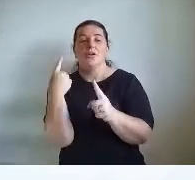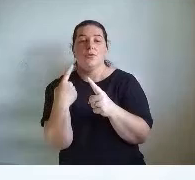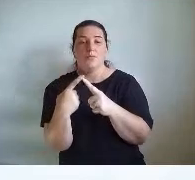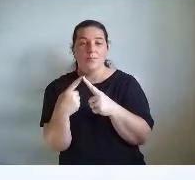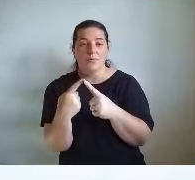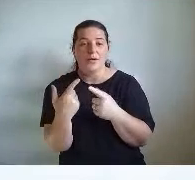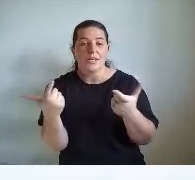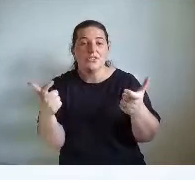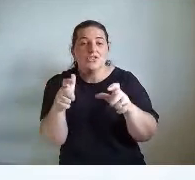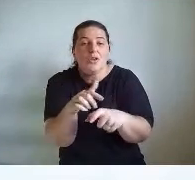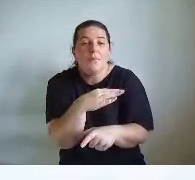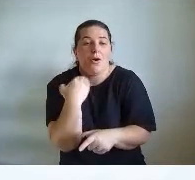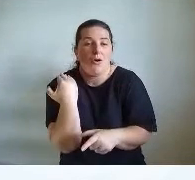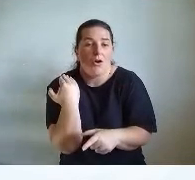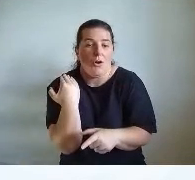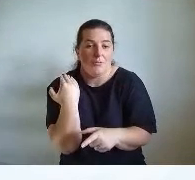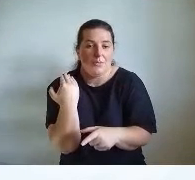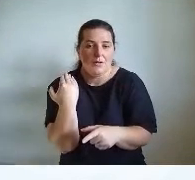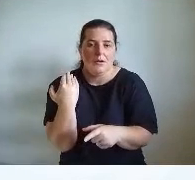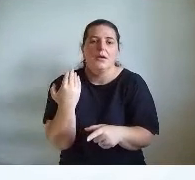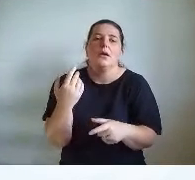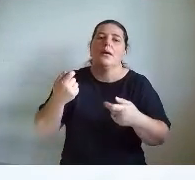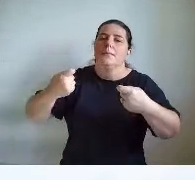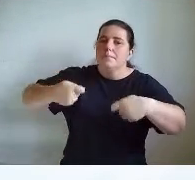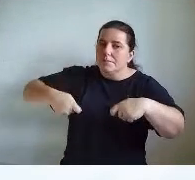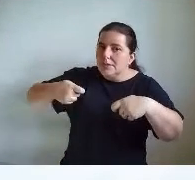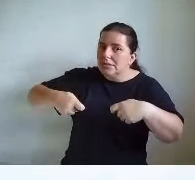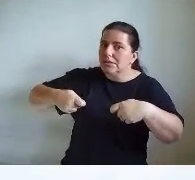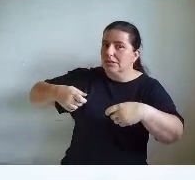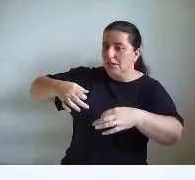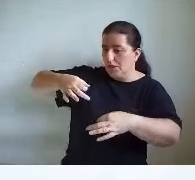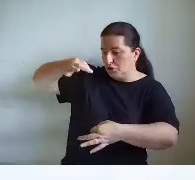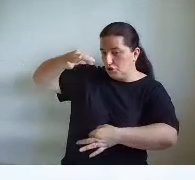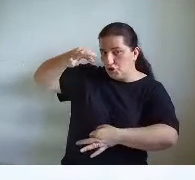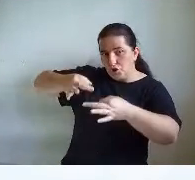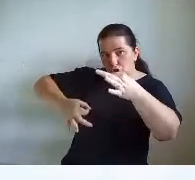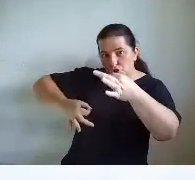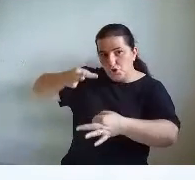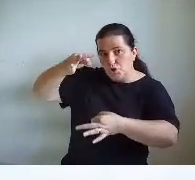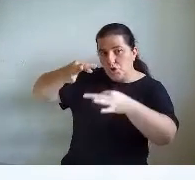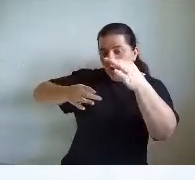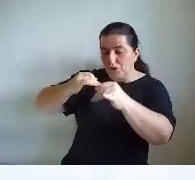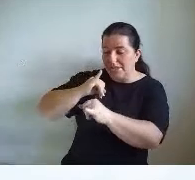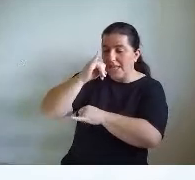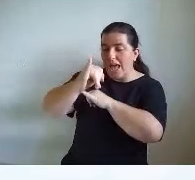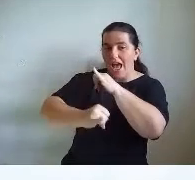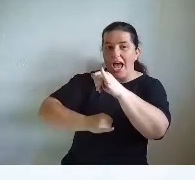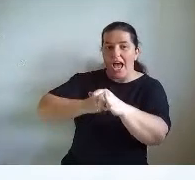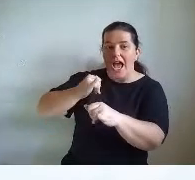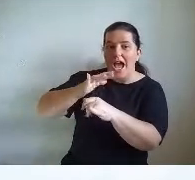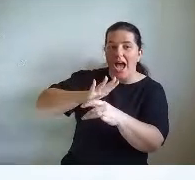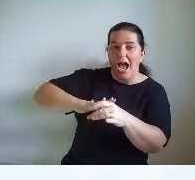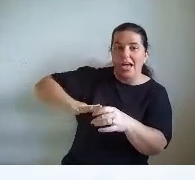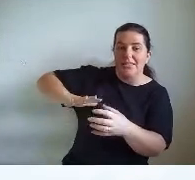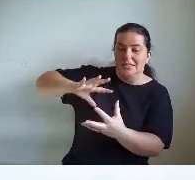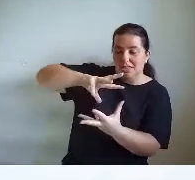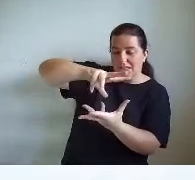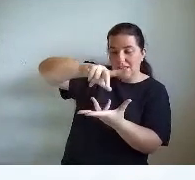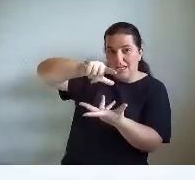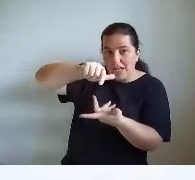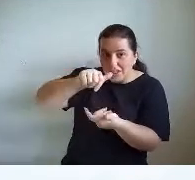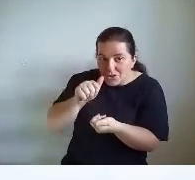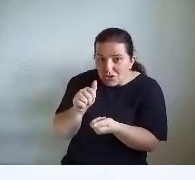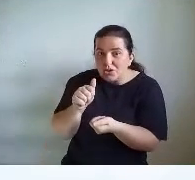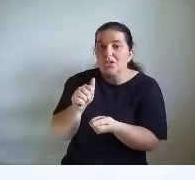humanidade, deve ser julgado pelo Tribunal Penal Internacional. Eu acho que até já teve encaminhamento de denúncias contra o próprio presidente da República no